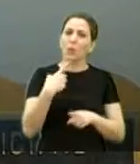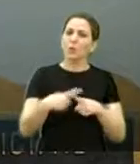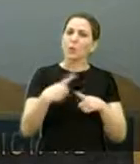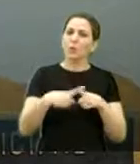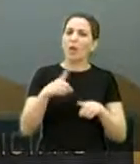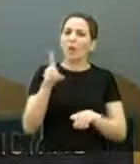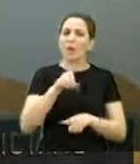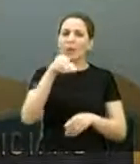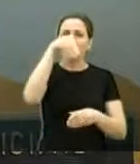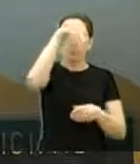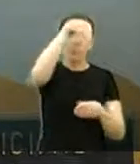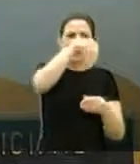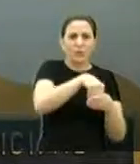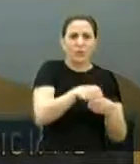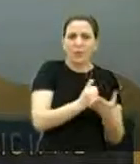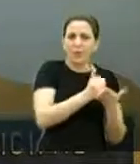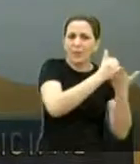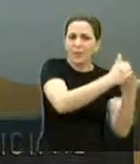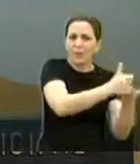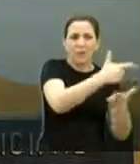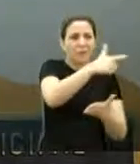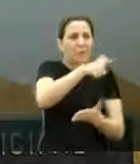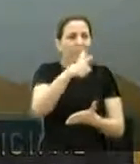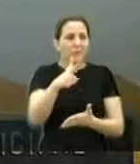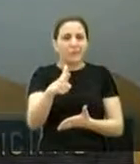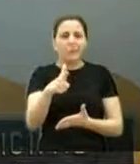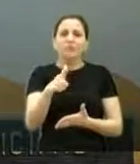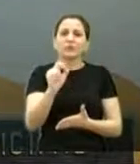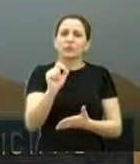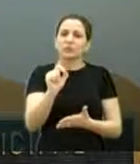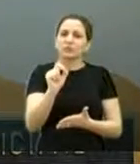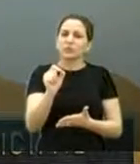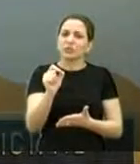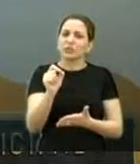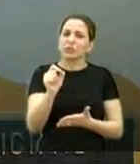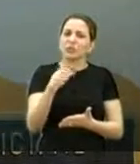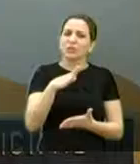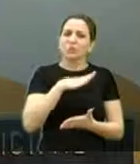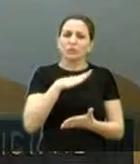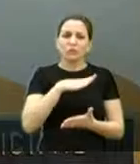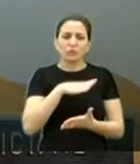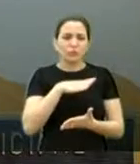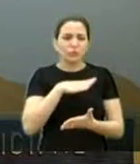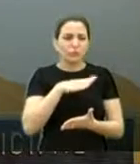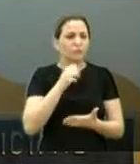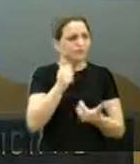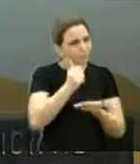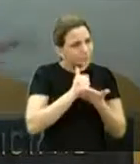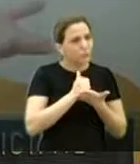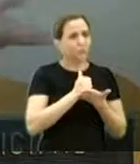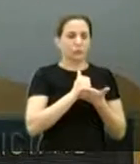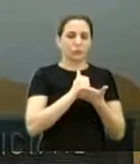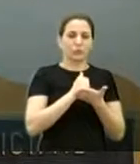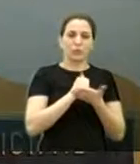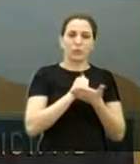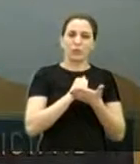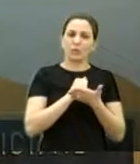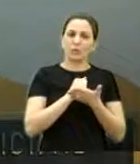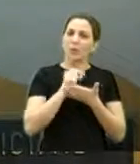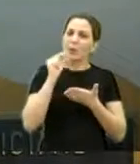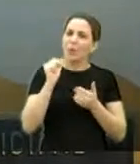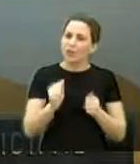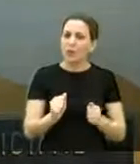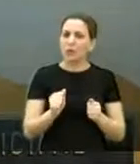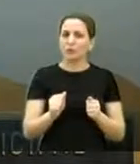não eu vou apoiar um candidato, esse candidato que ajudou a minha cidade? Né? Então, eu acho que é o mínimo que eu devo fazer.